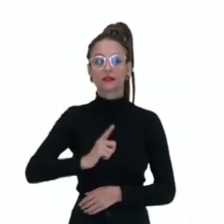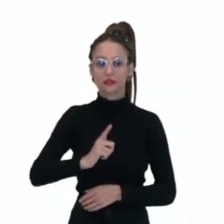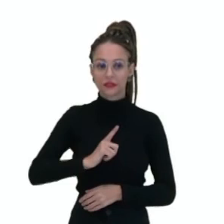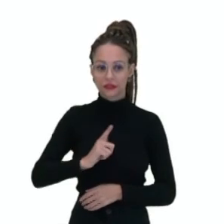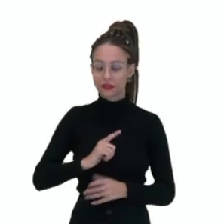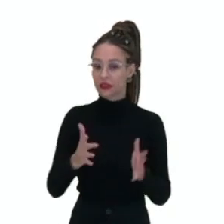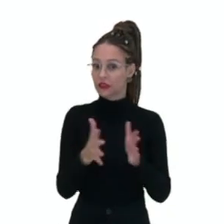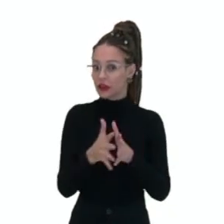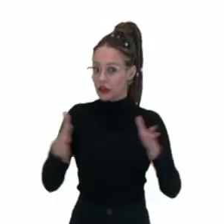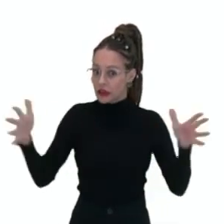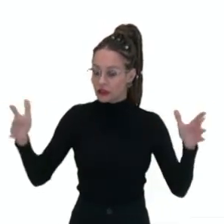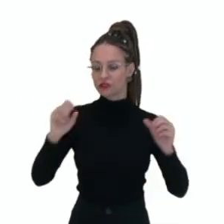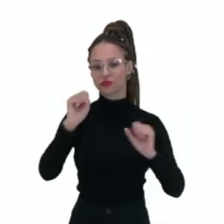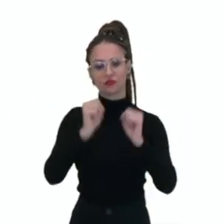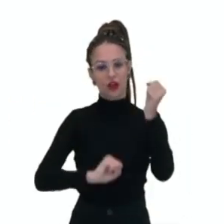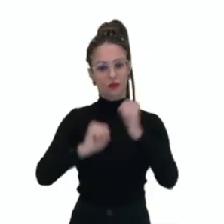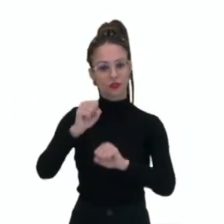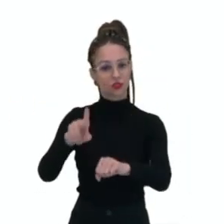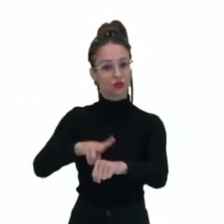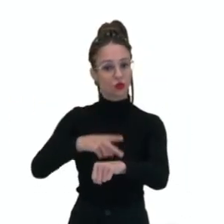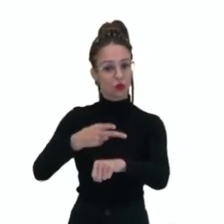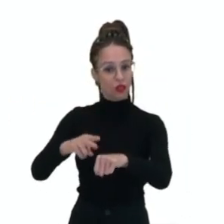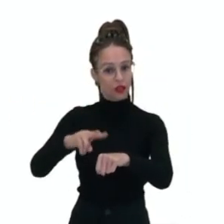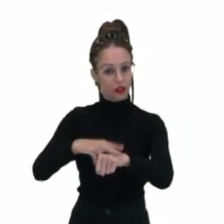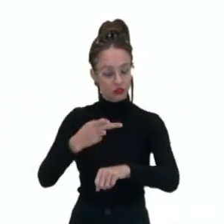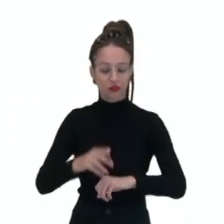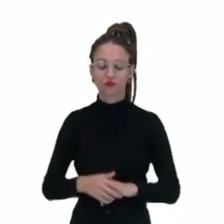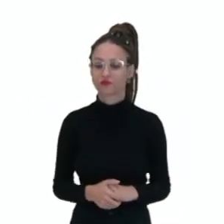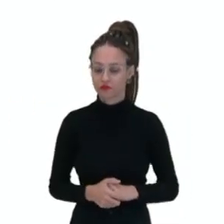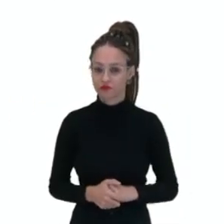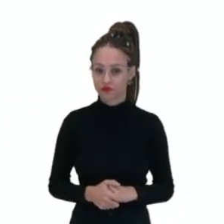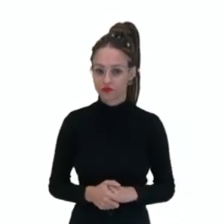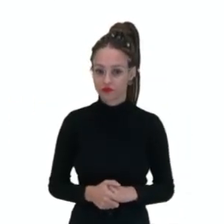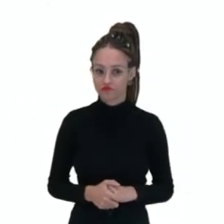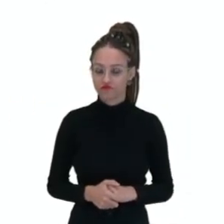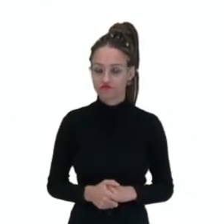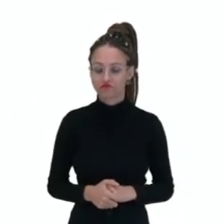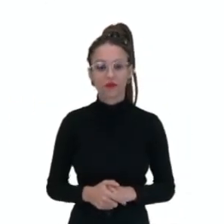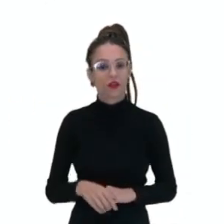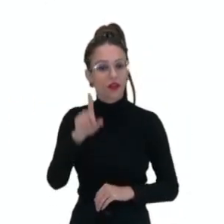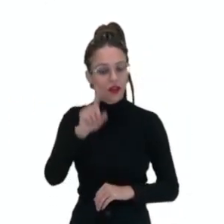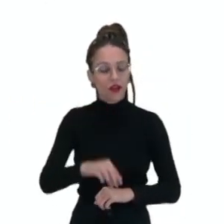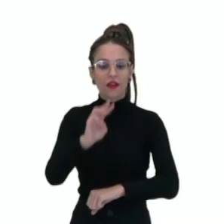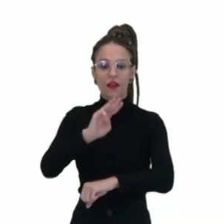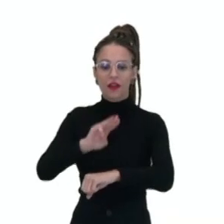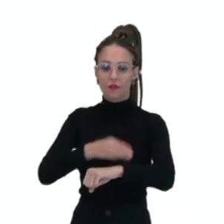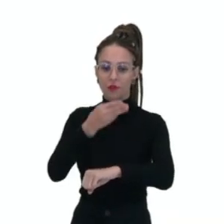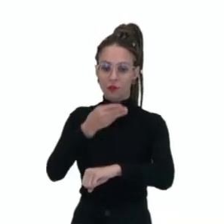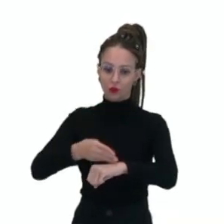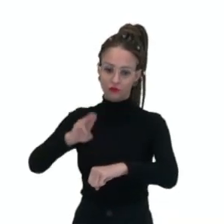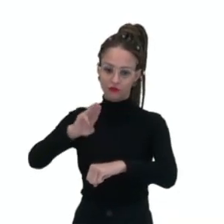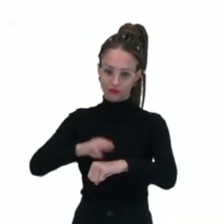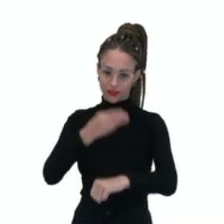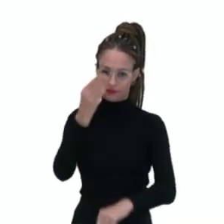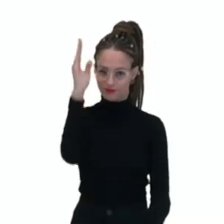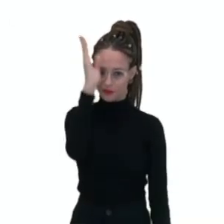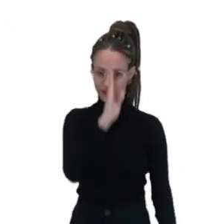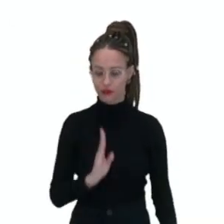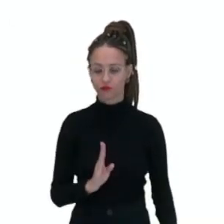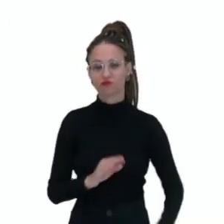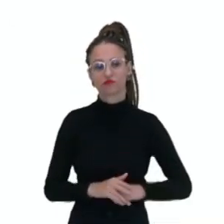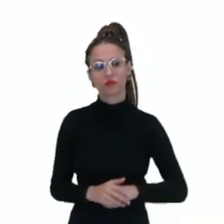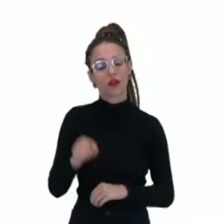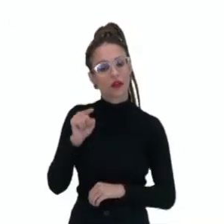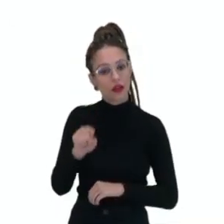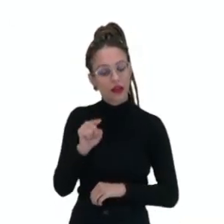uma grande fábrica de chocolate do mundo, que é a Mondelez Brasil. E